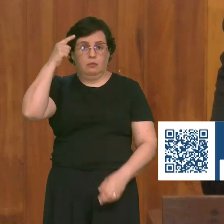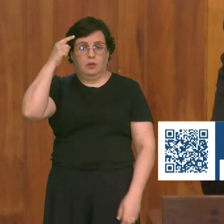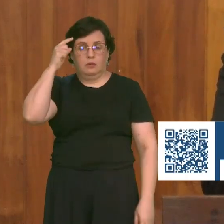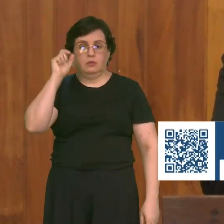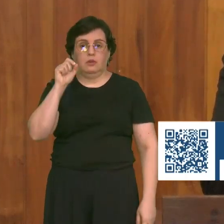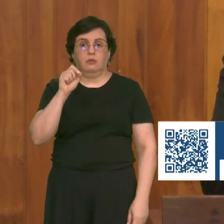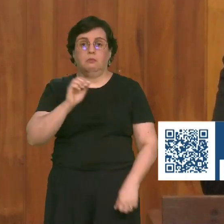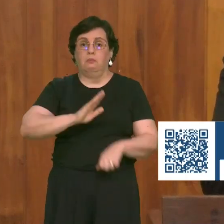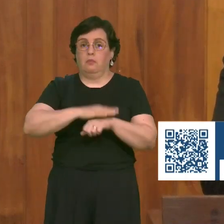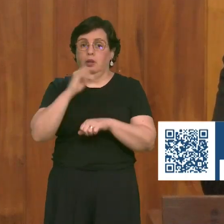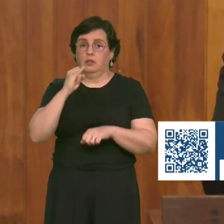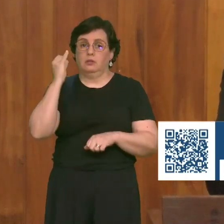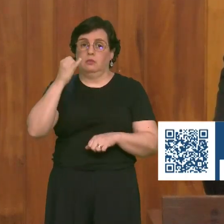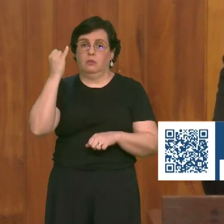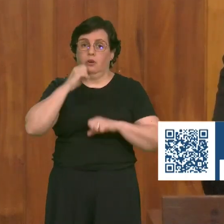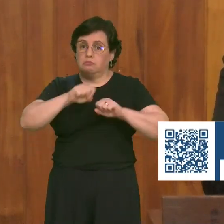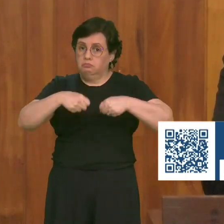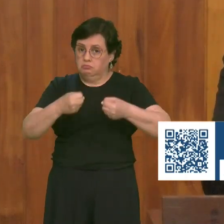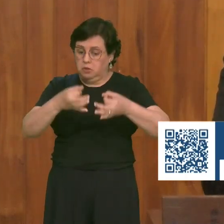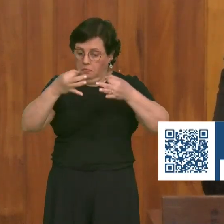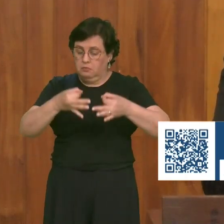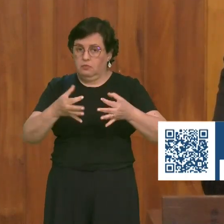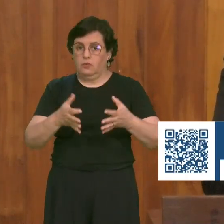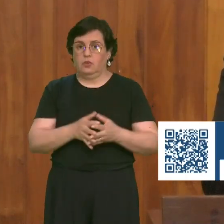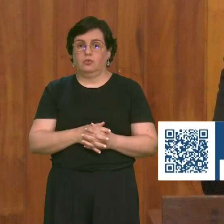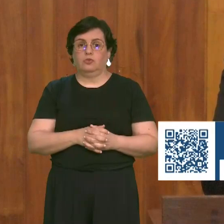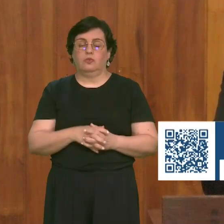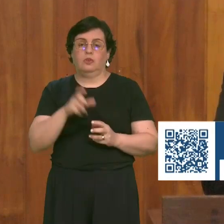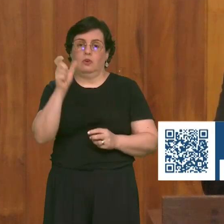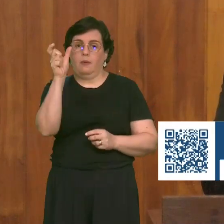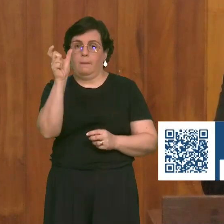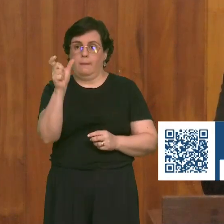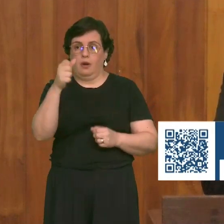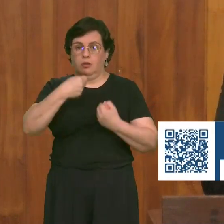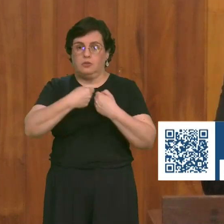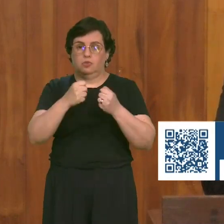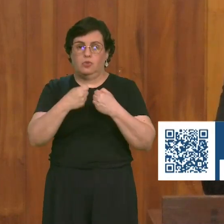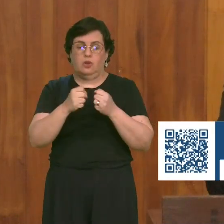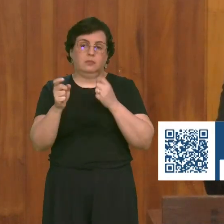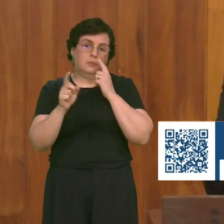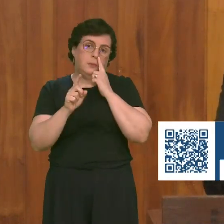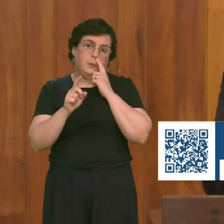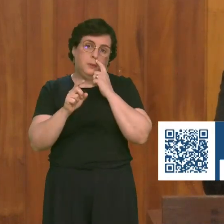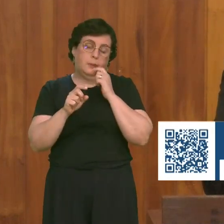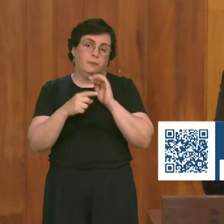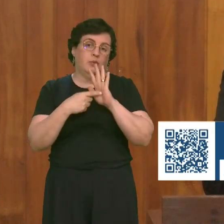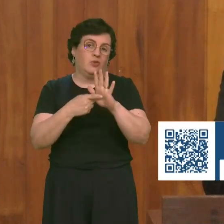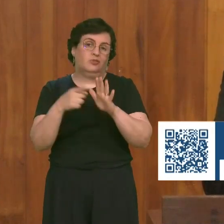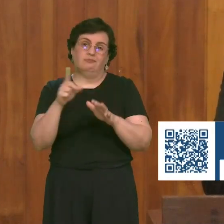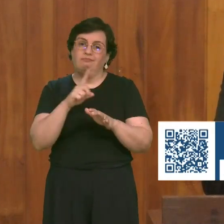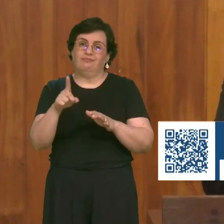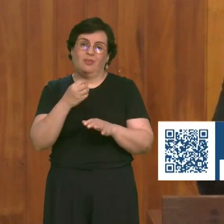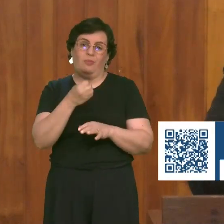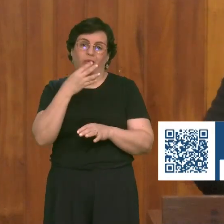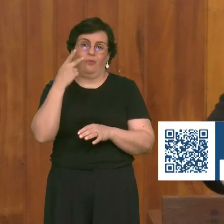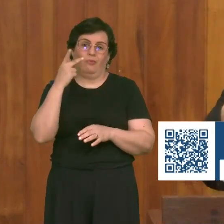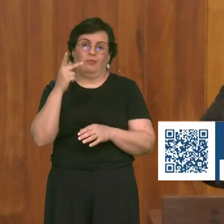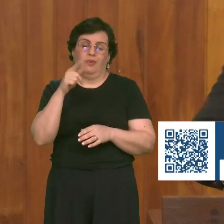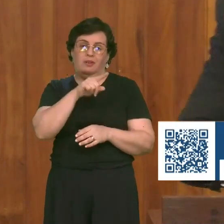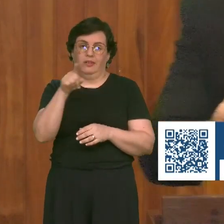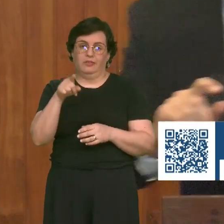o que mais importa a gente dá efetividade e o passe de ônibus não se mostrou não efetivo na